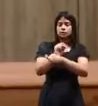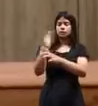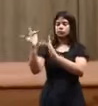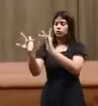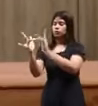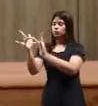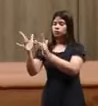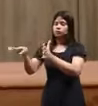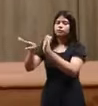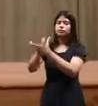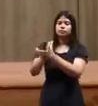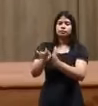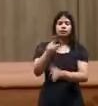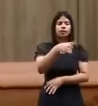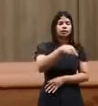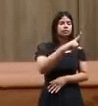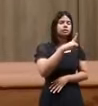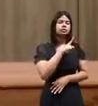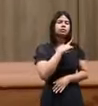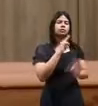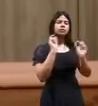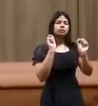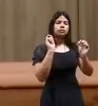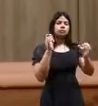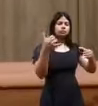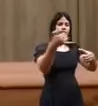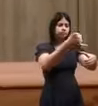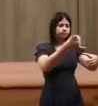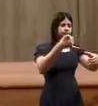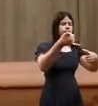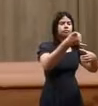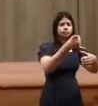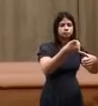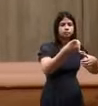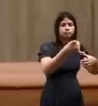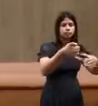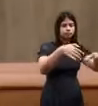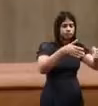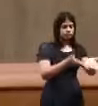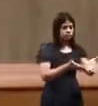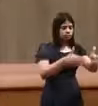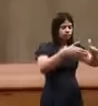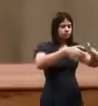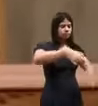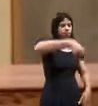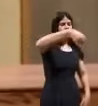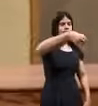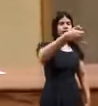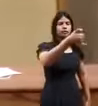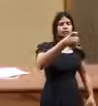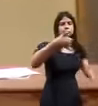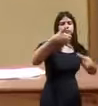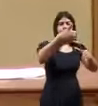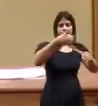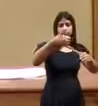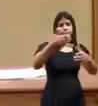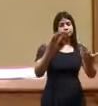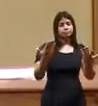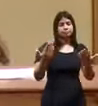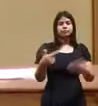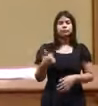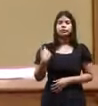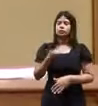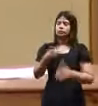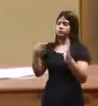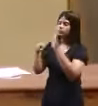25, o que que elas tinham na lâmpada? E o que que elas tinham na vasilha? Azeite. Eita, pergunta aí pro irmão que tá